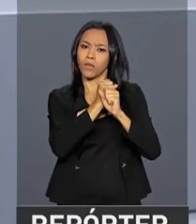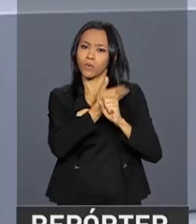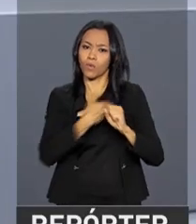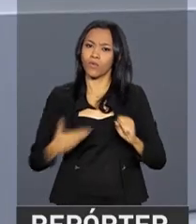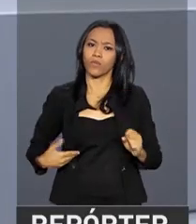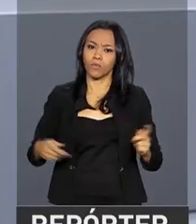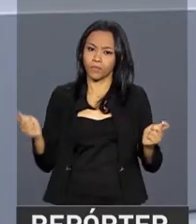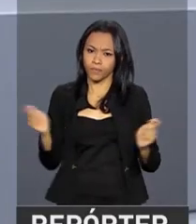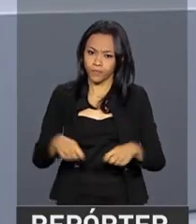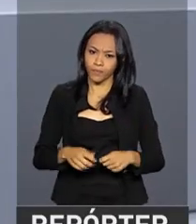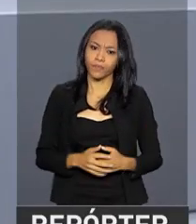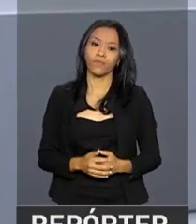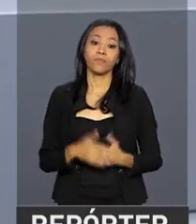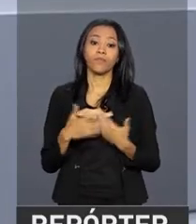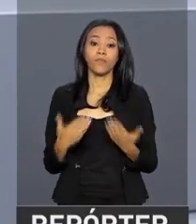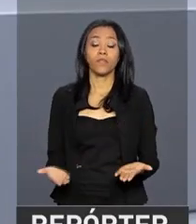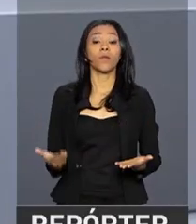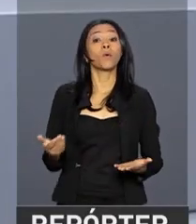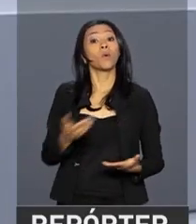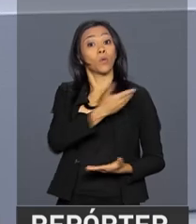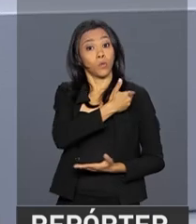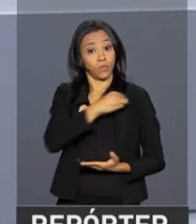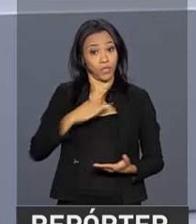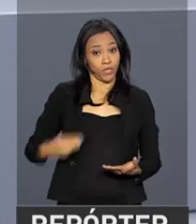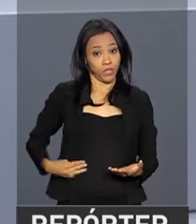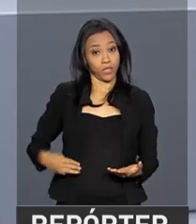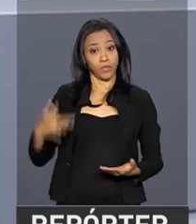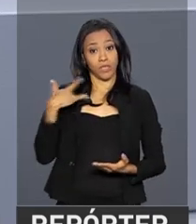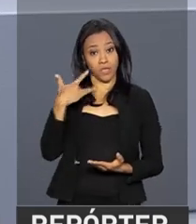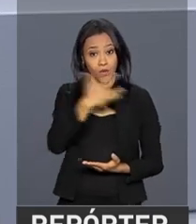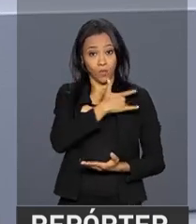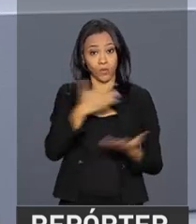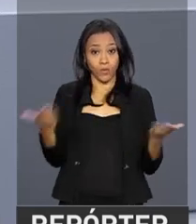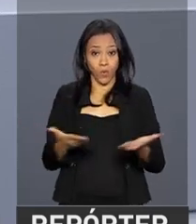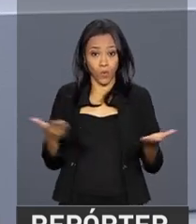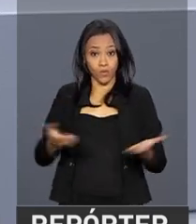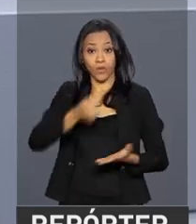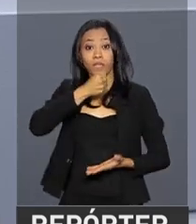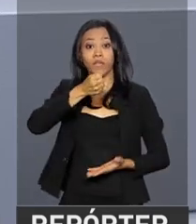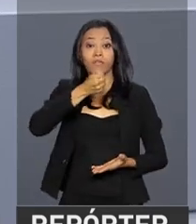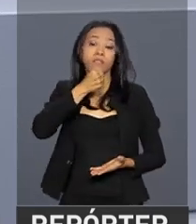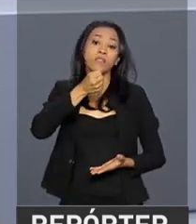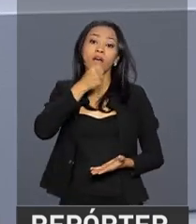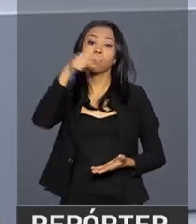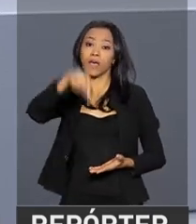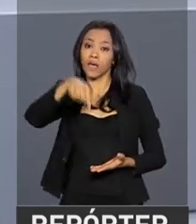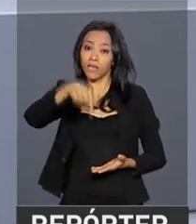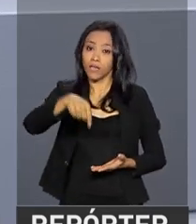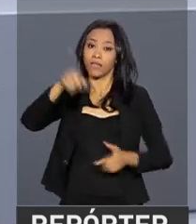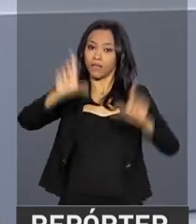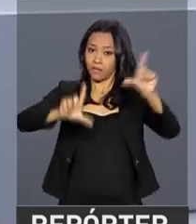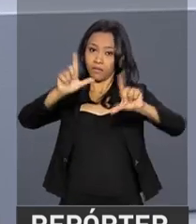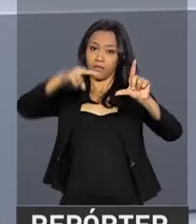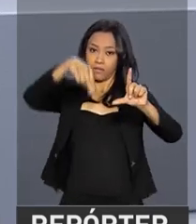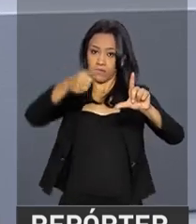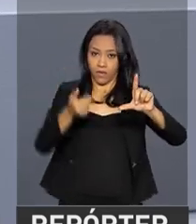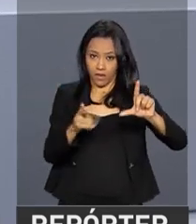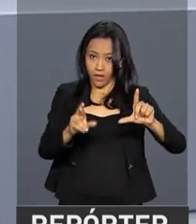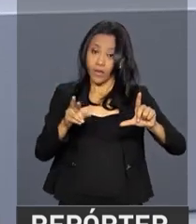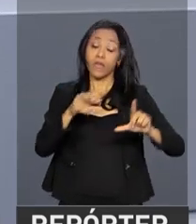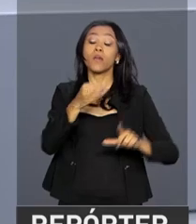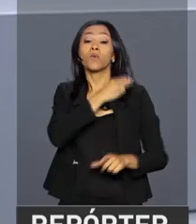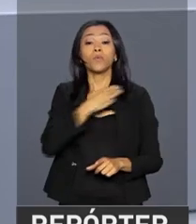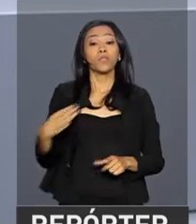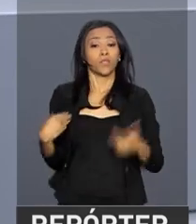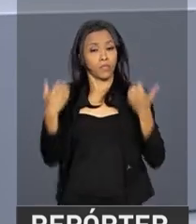o ministro da saúde ricardo barros foi o entrevistado de hoje do programa por dentro do governo aqui da nbr ele falou